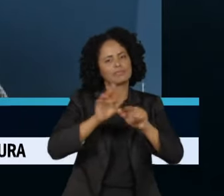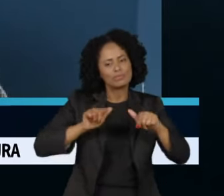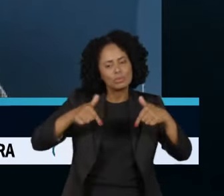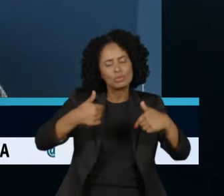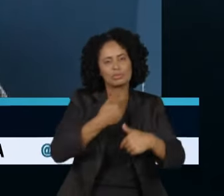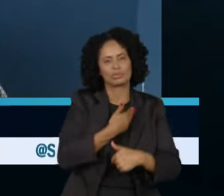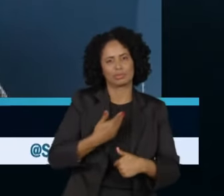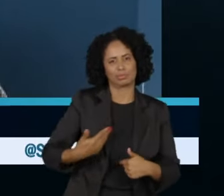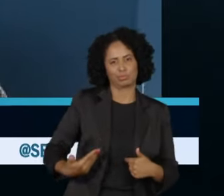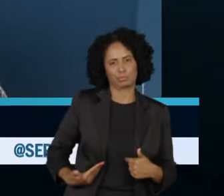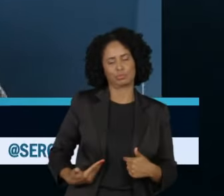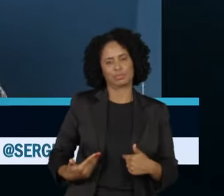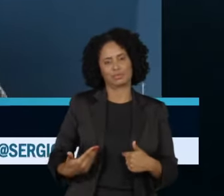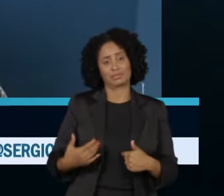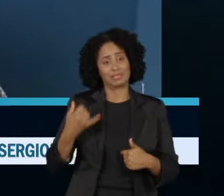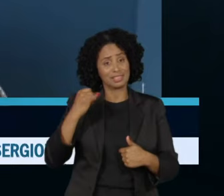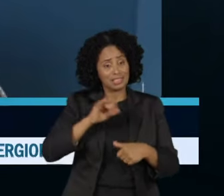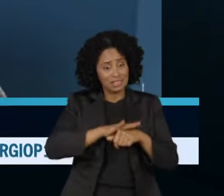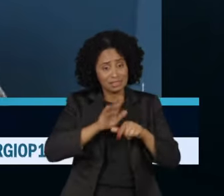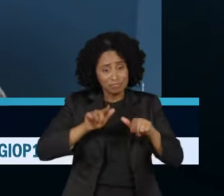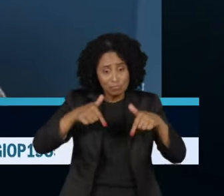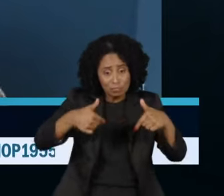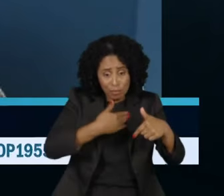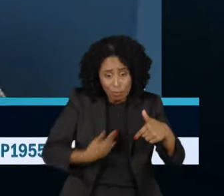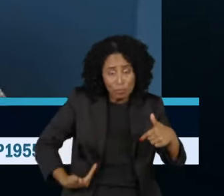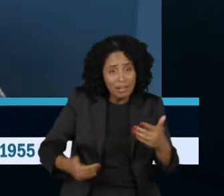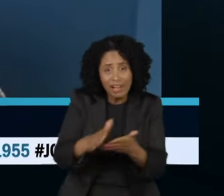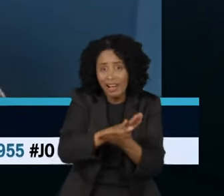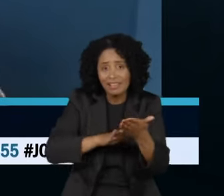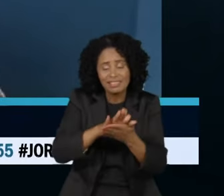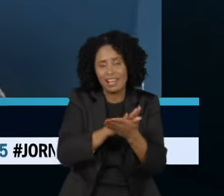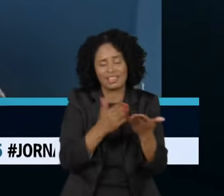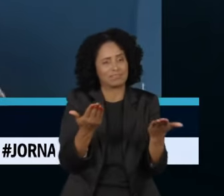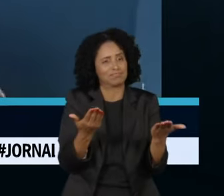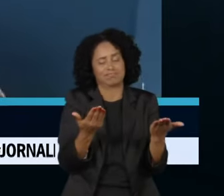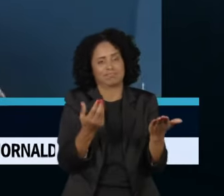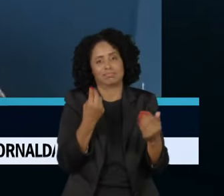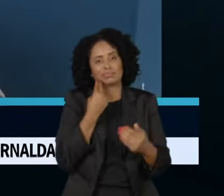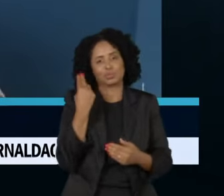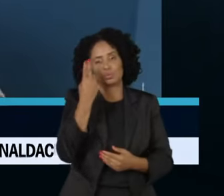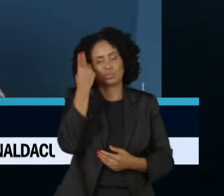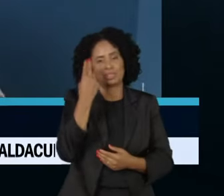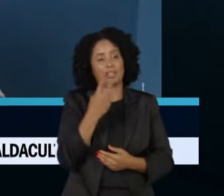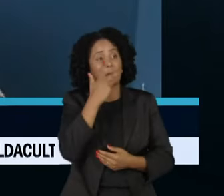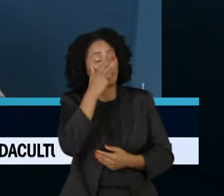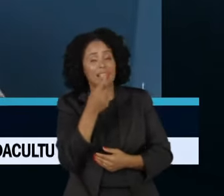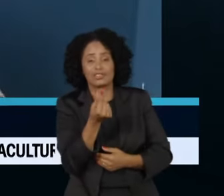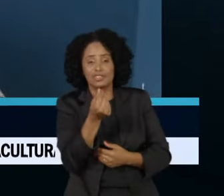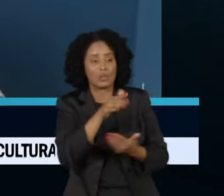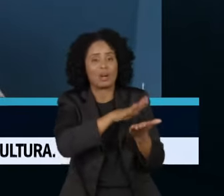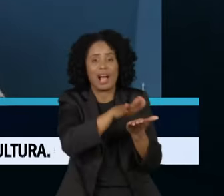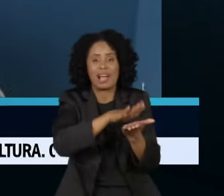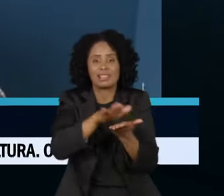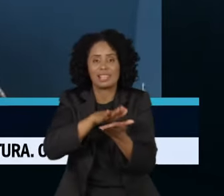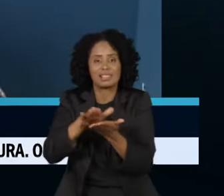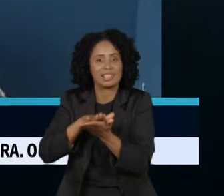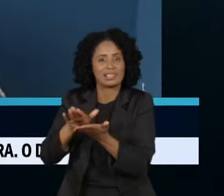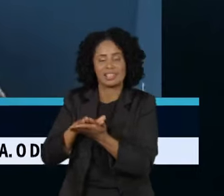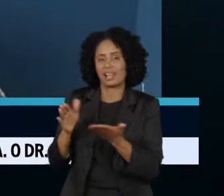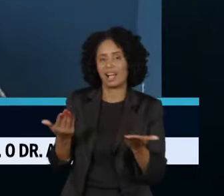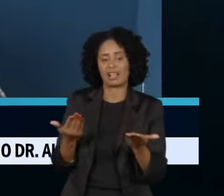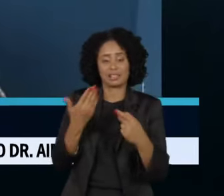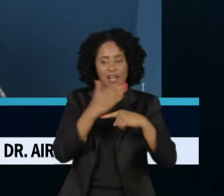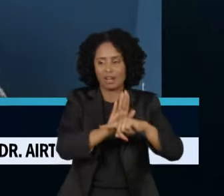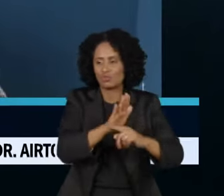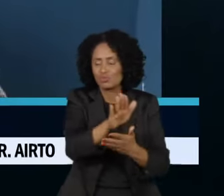mal construídas porque não se tem evidências suficientes, ou se gasta mais dinheiro do que talvez fosse necessário para